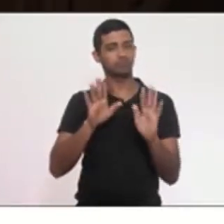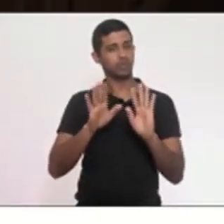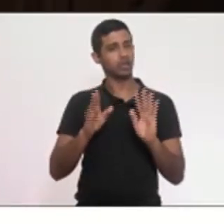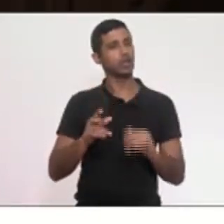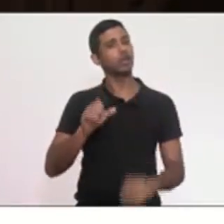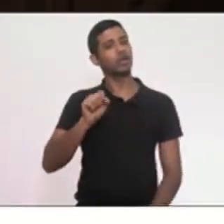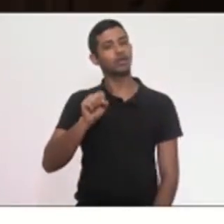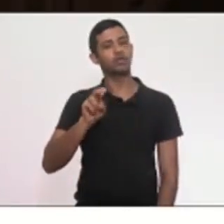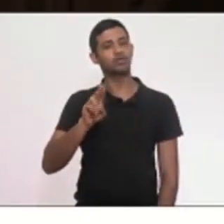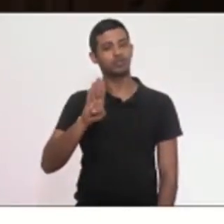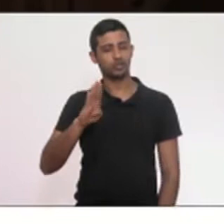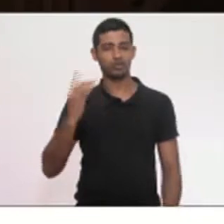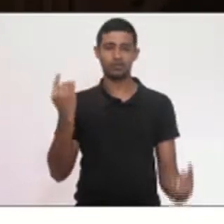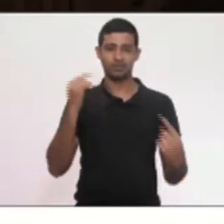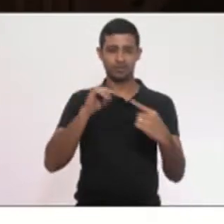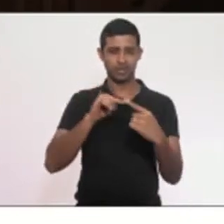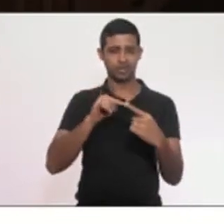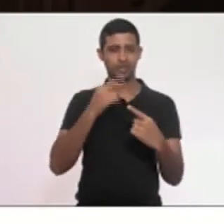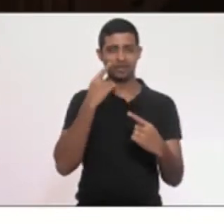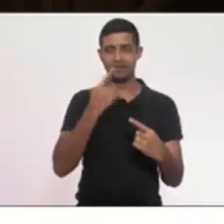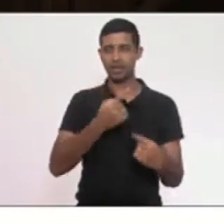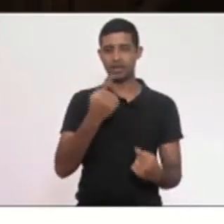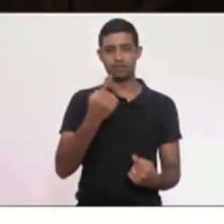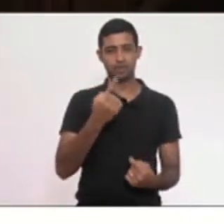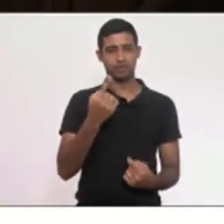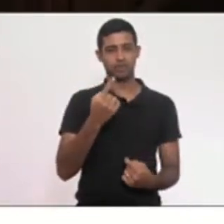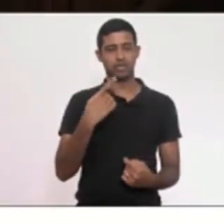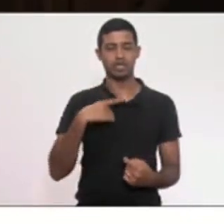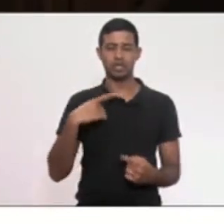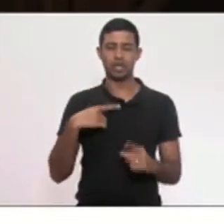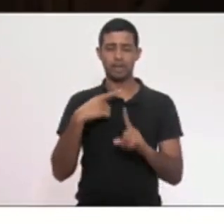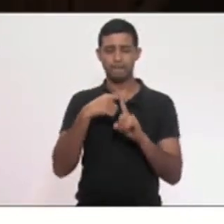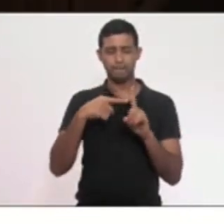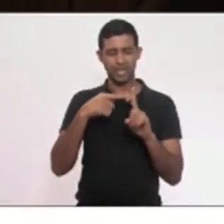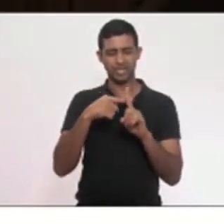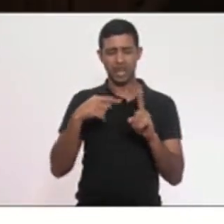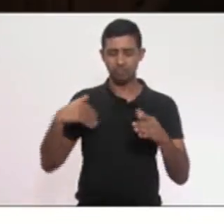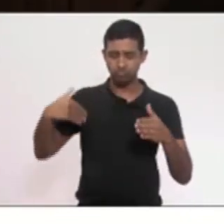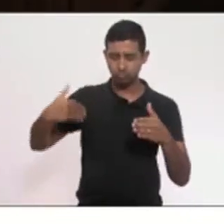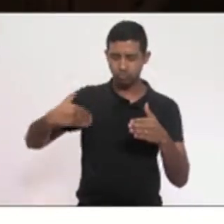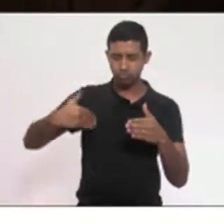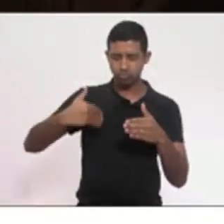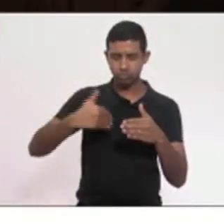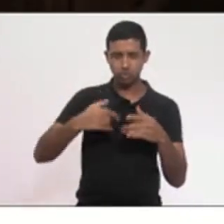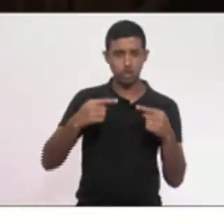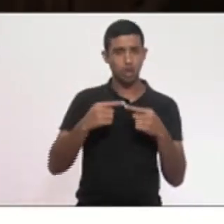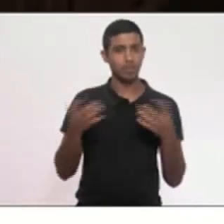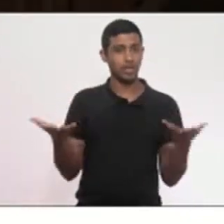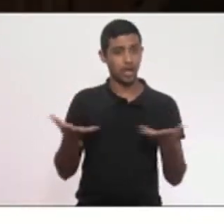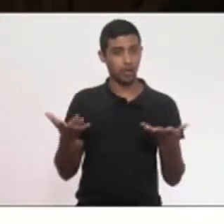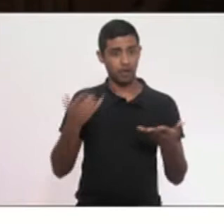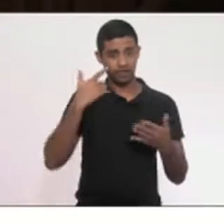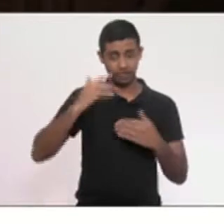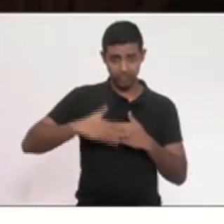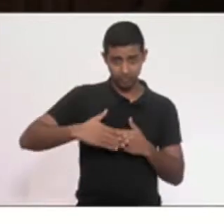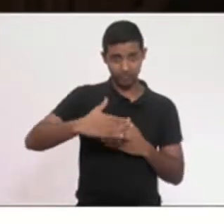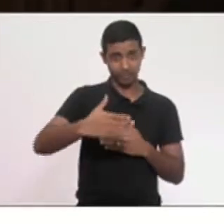A primeira, chegarmos à metade da vigência do plano, ou seja, agora, nos próximos dias,